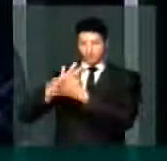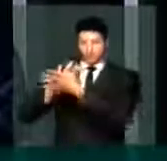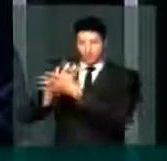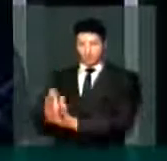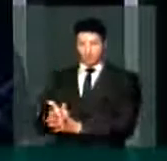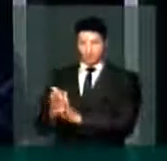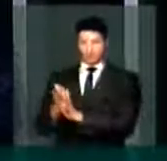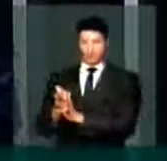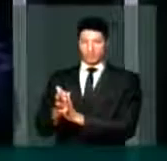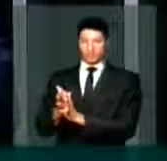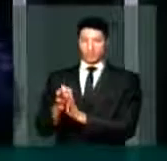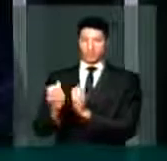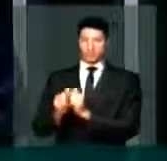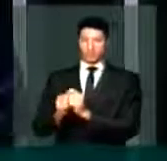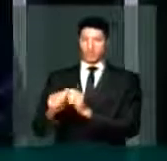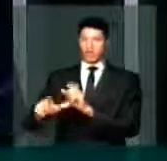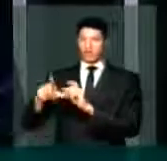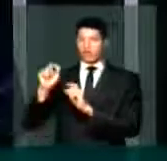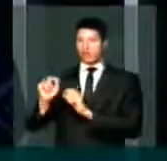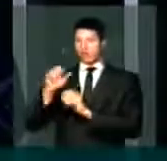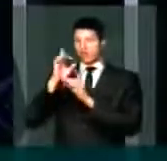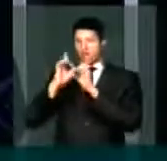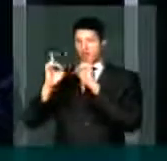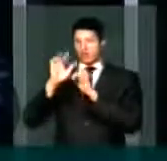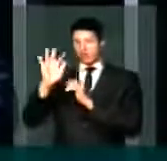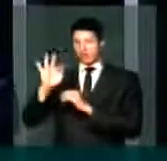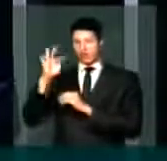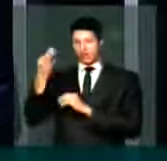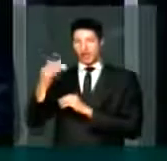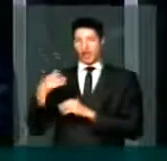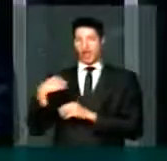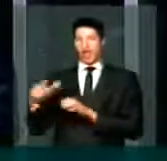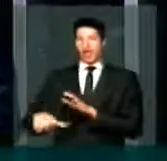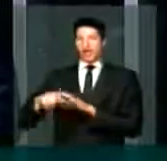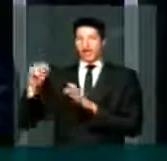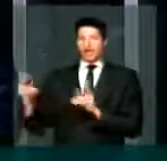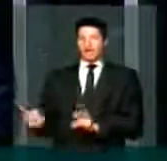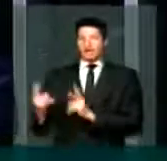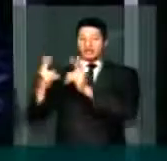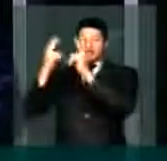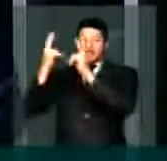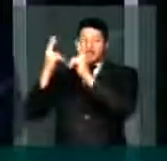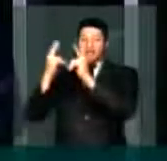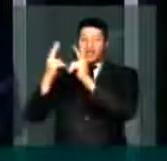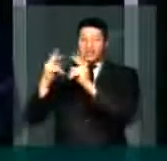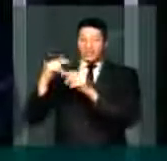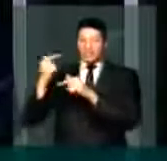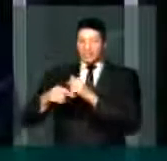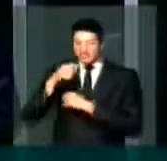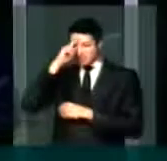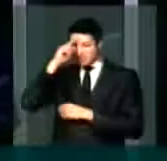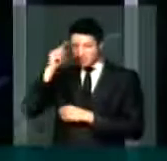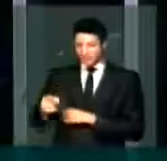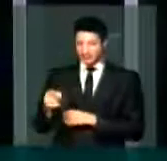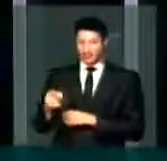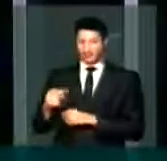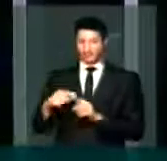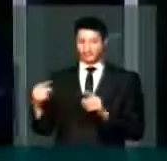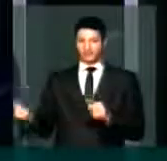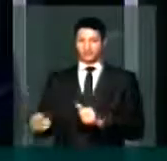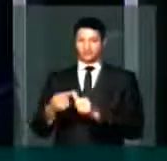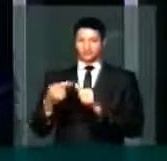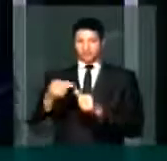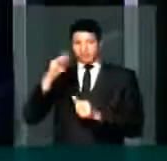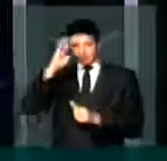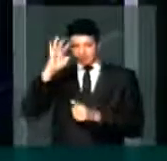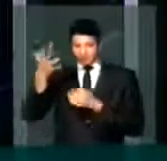oprimidos. Com esse discurso falso, veio a vitória eleitoral. No exercício do mandato, as